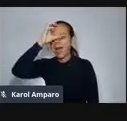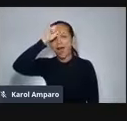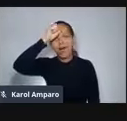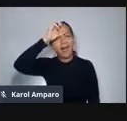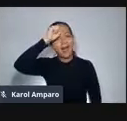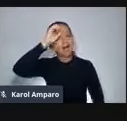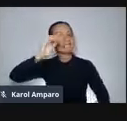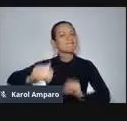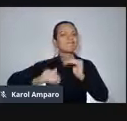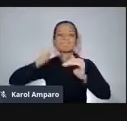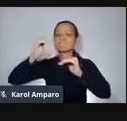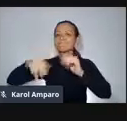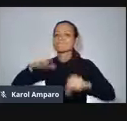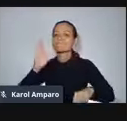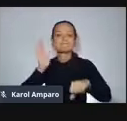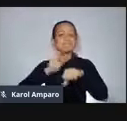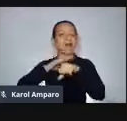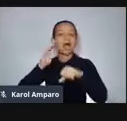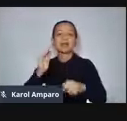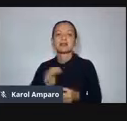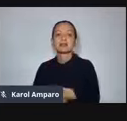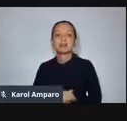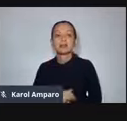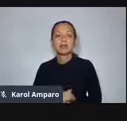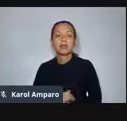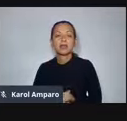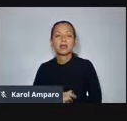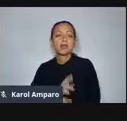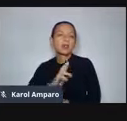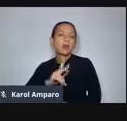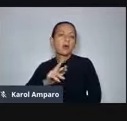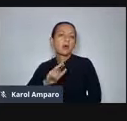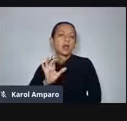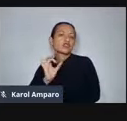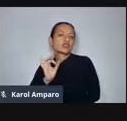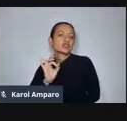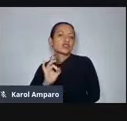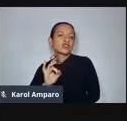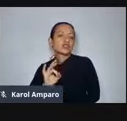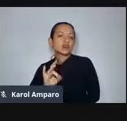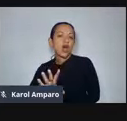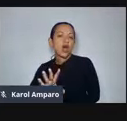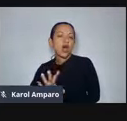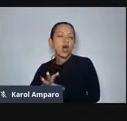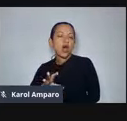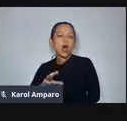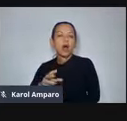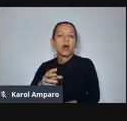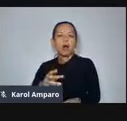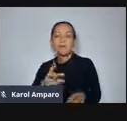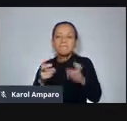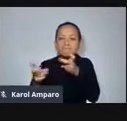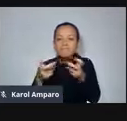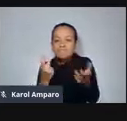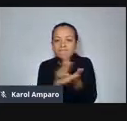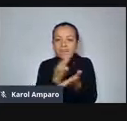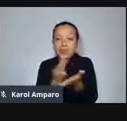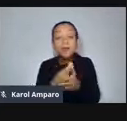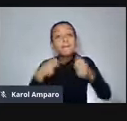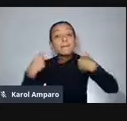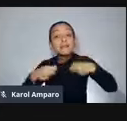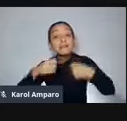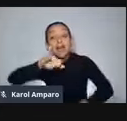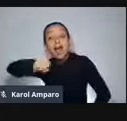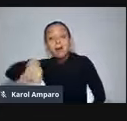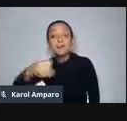aprender mais do que falar algo sobre o que a gente viu ali dentro de errado. E se errado